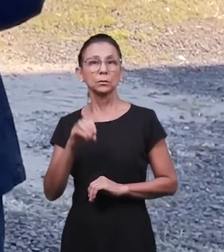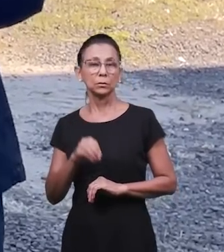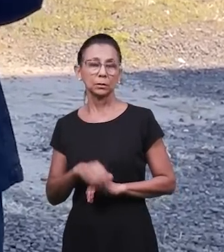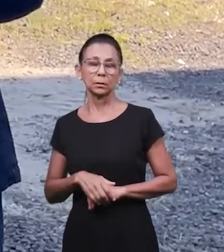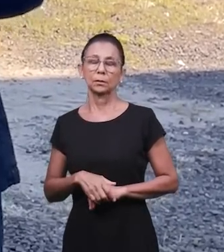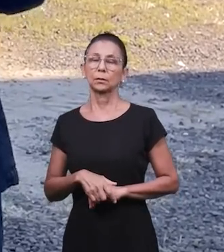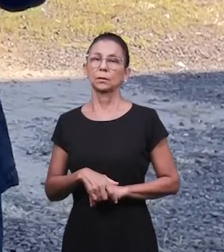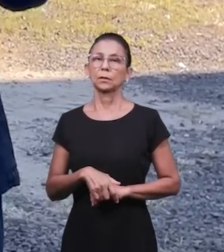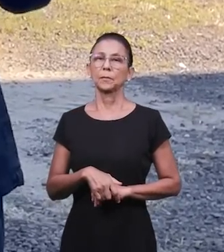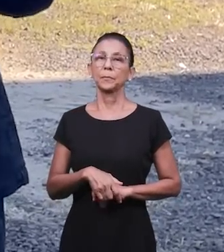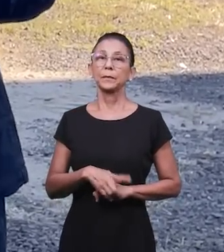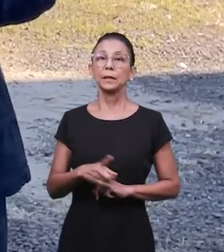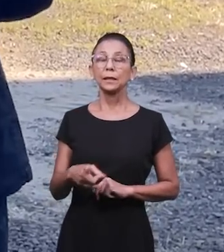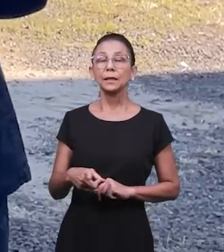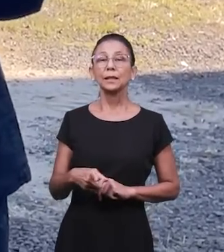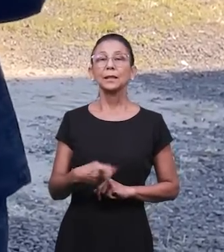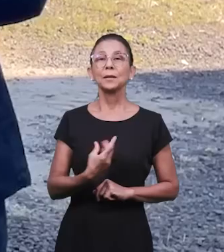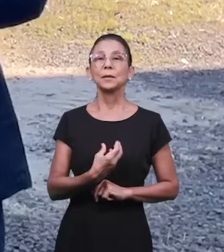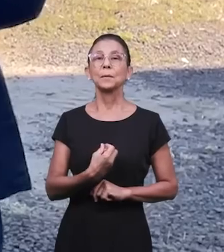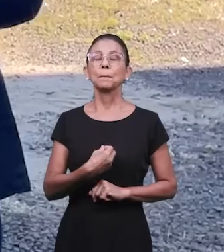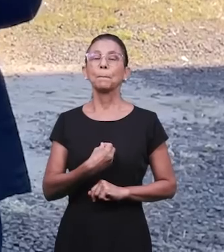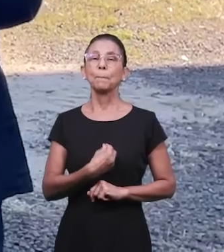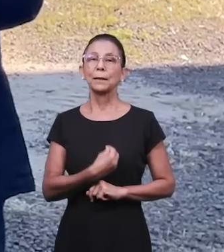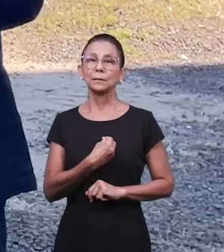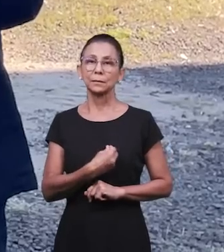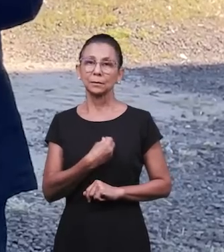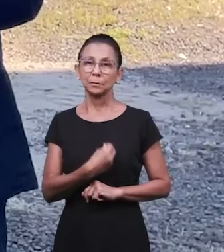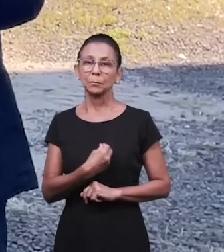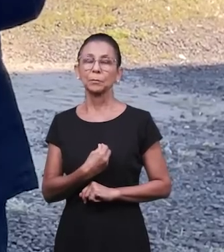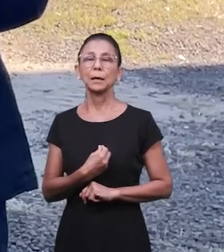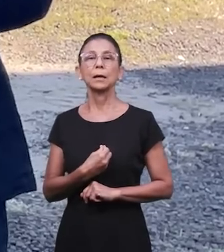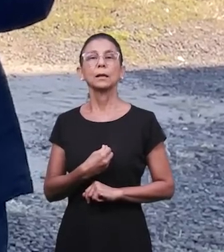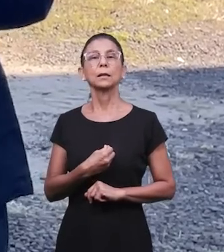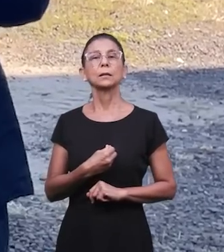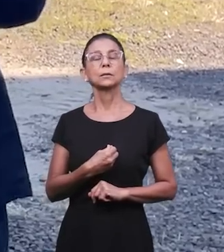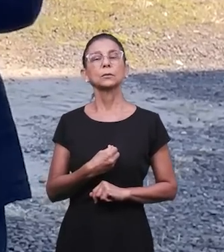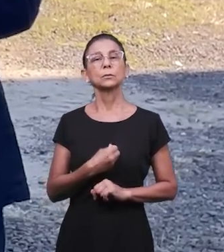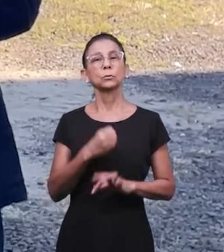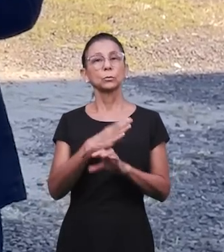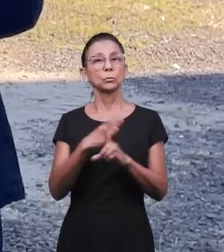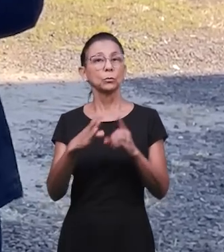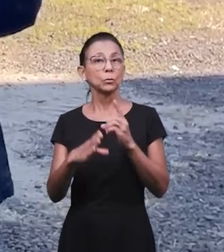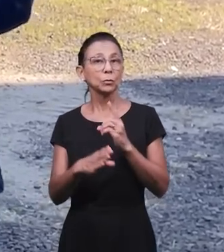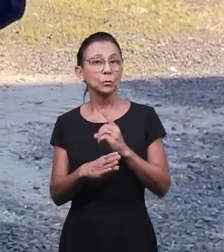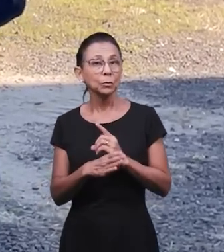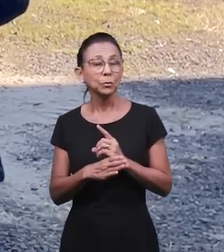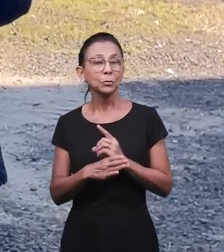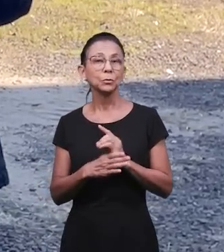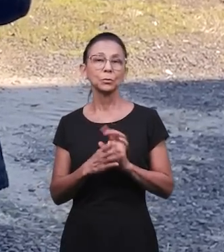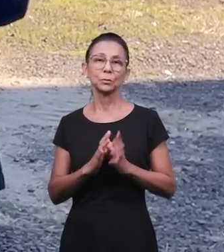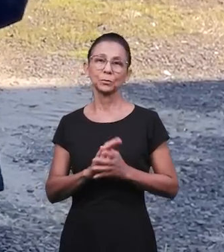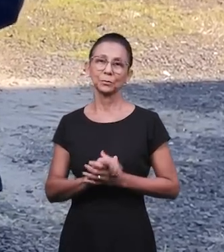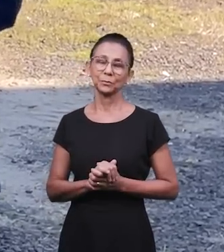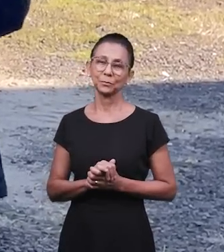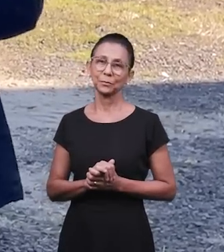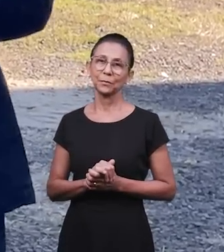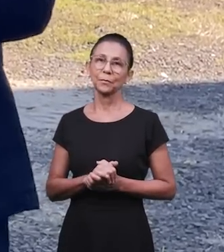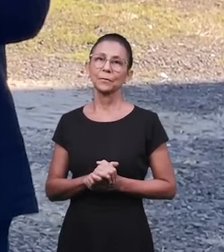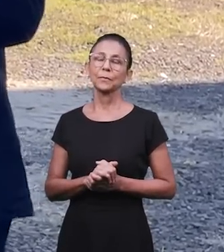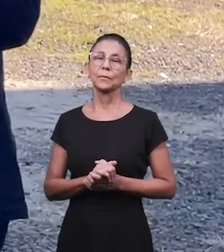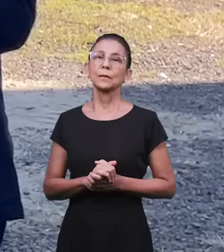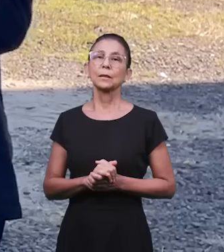conosco, o aniversário da igreja, no sábado à noite, após o seminário dos jovens, onde contou